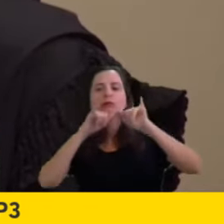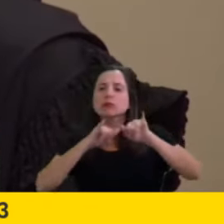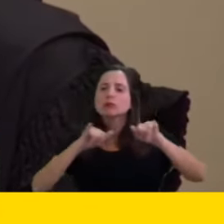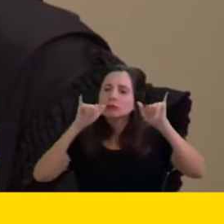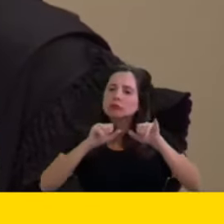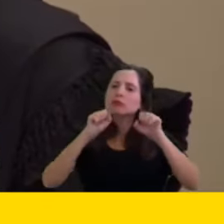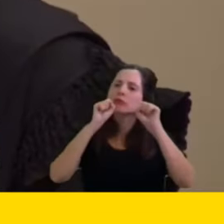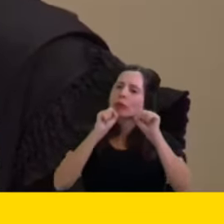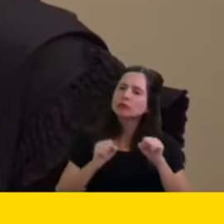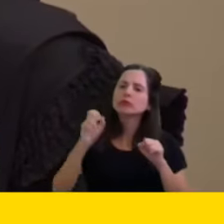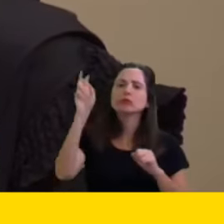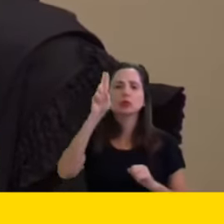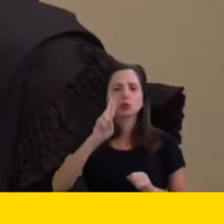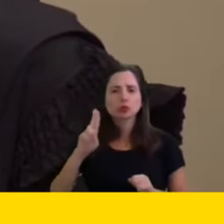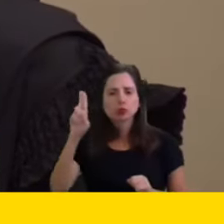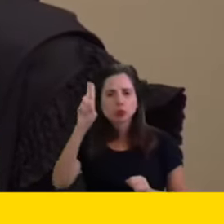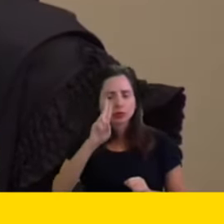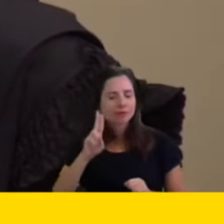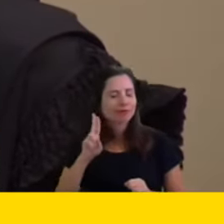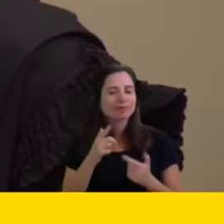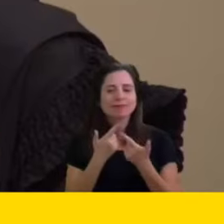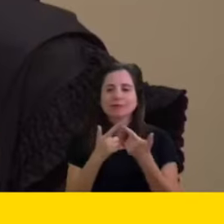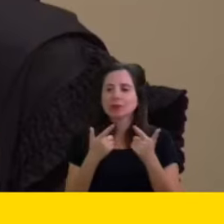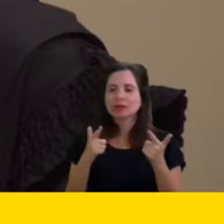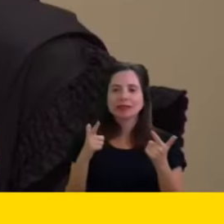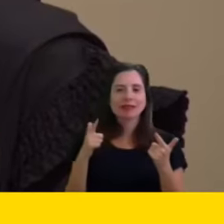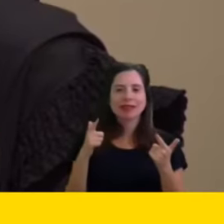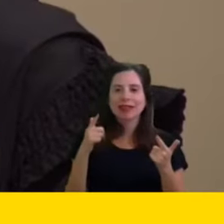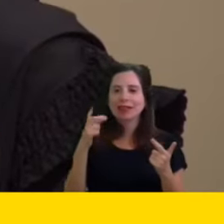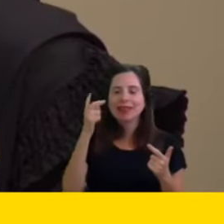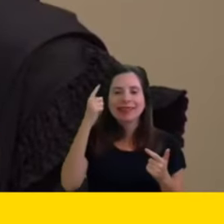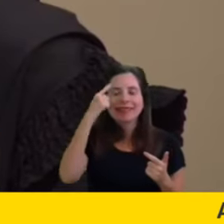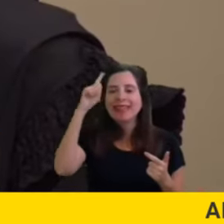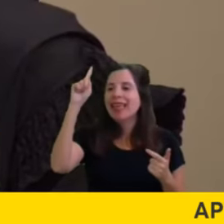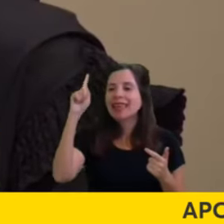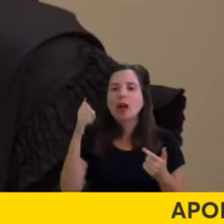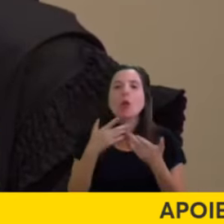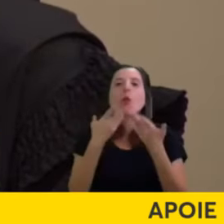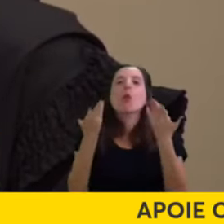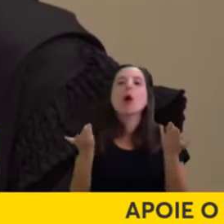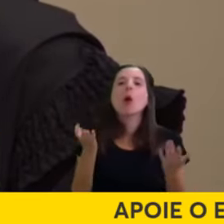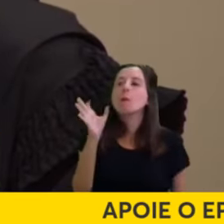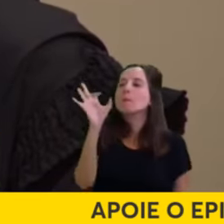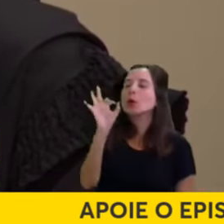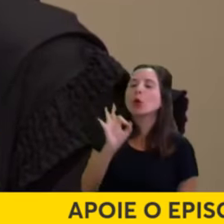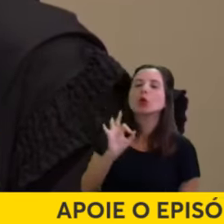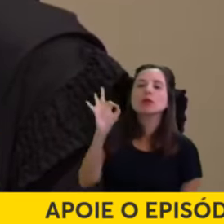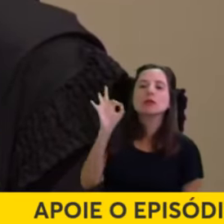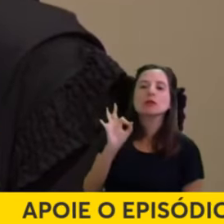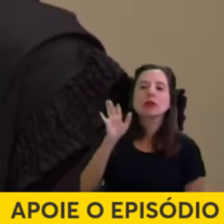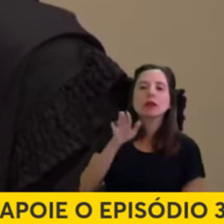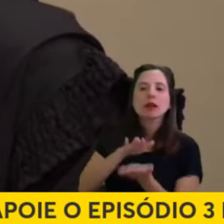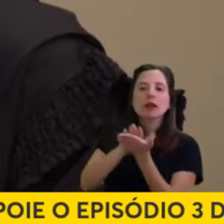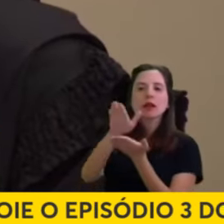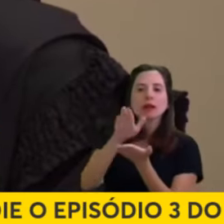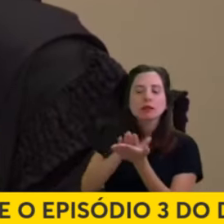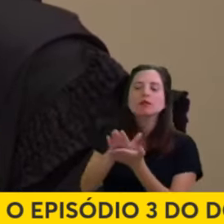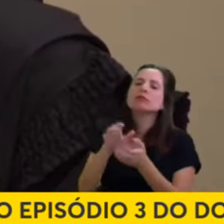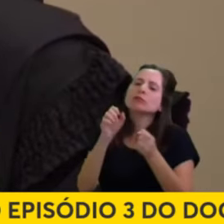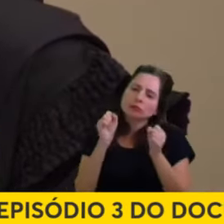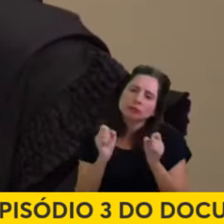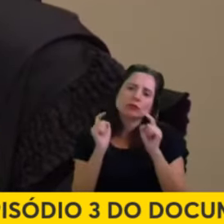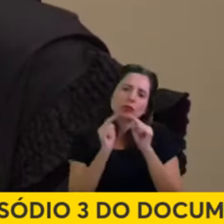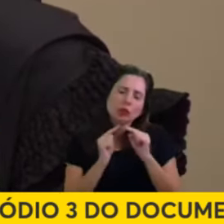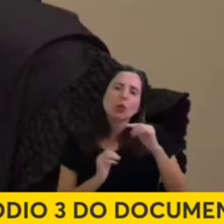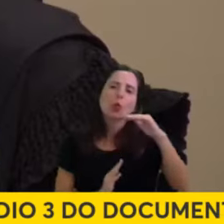adotado ainda não há ideia consolidada acerca de qual pessoal percentual de gastos de campanha seria considerado razoável como um limite